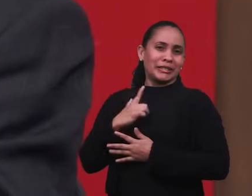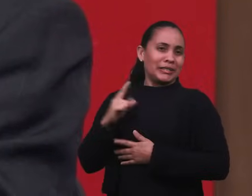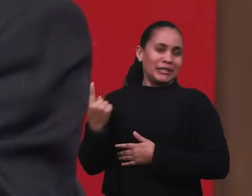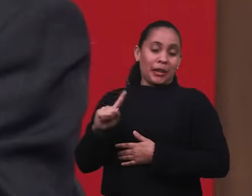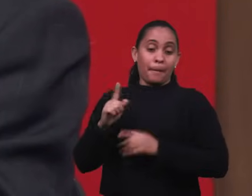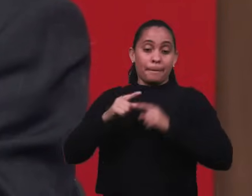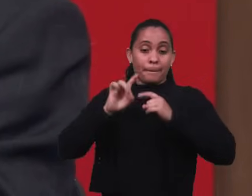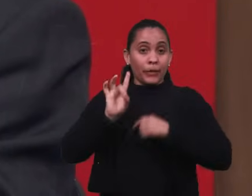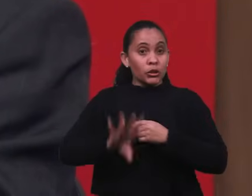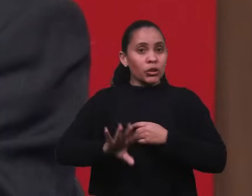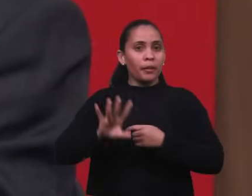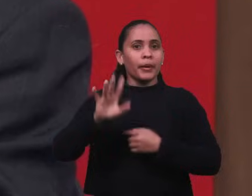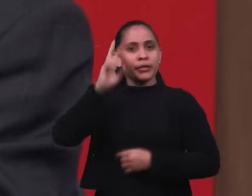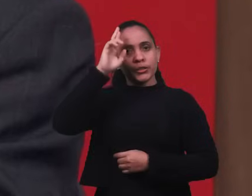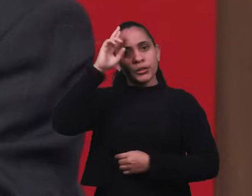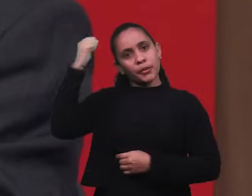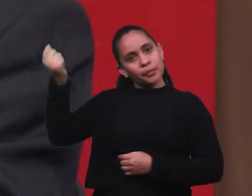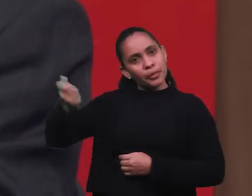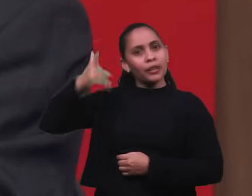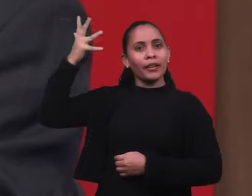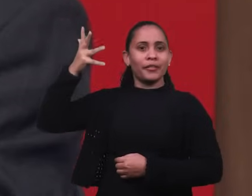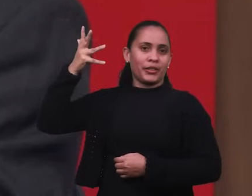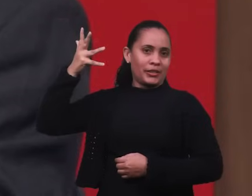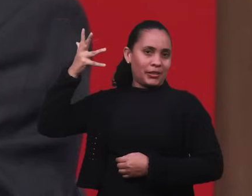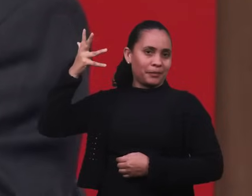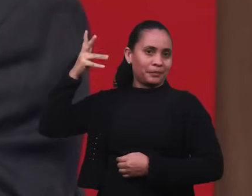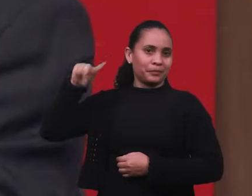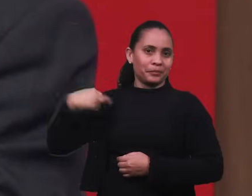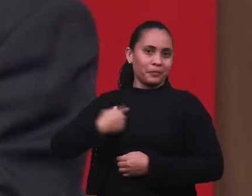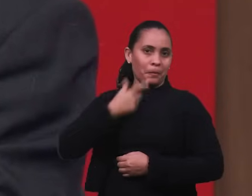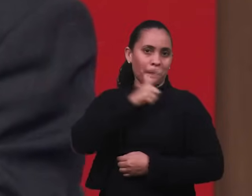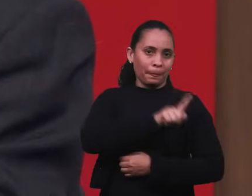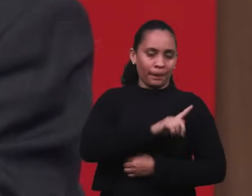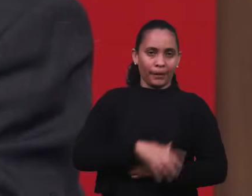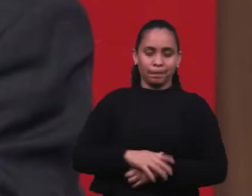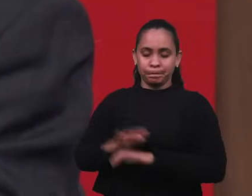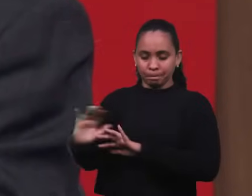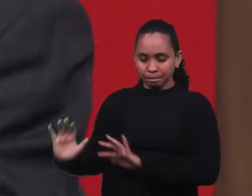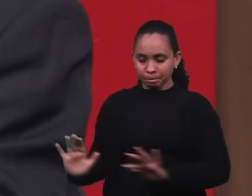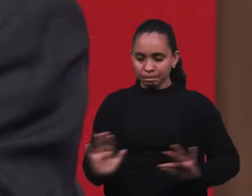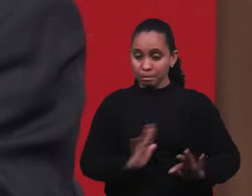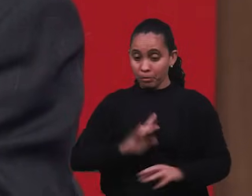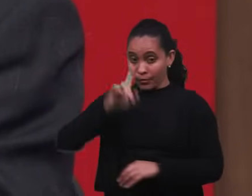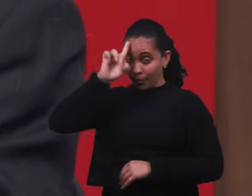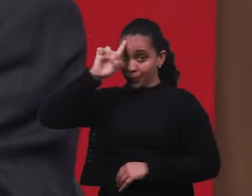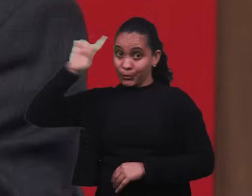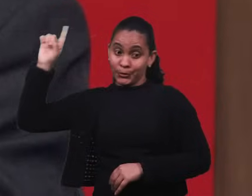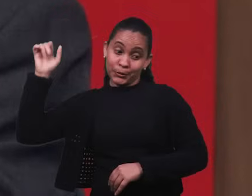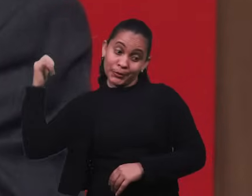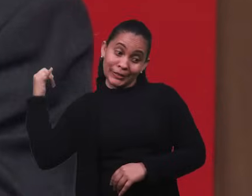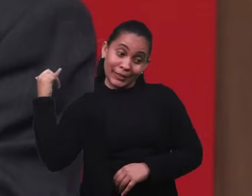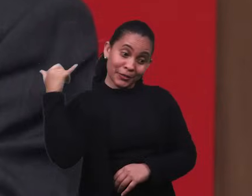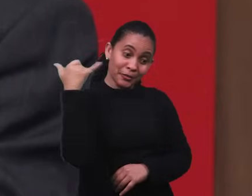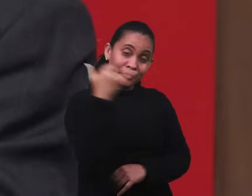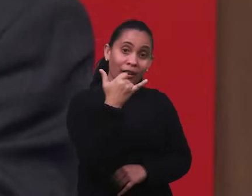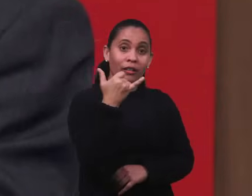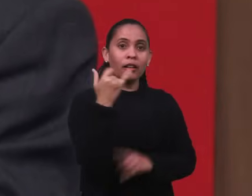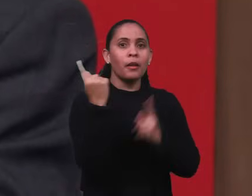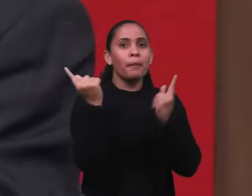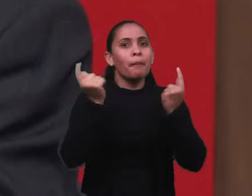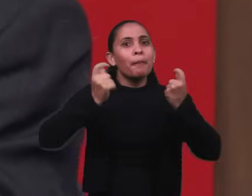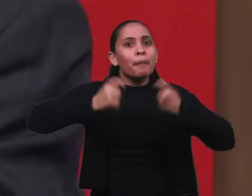pela revelação. Então, quando Deus, então, ele fala com o homem então, ele pode ter